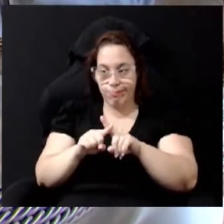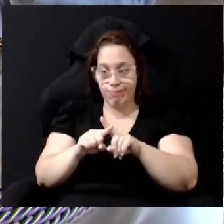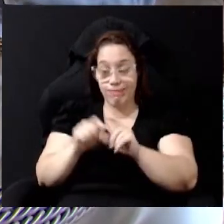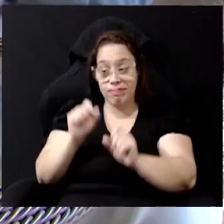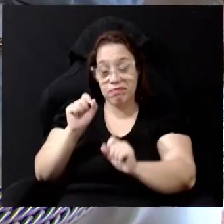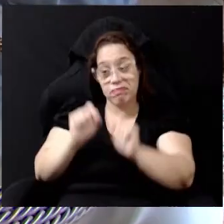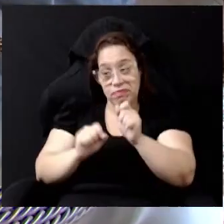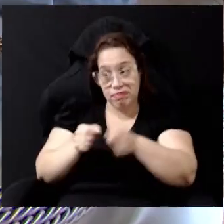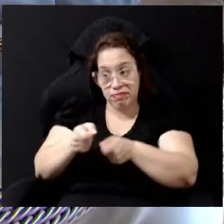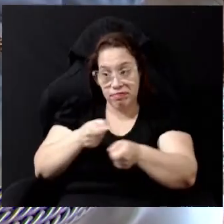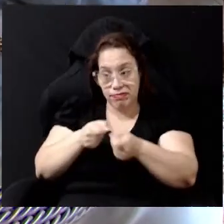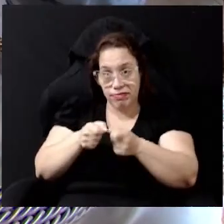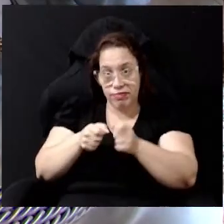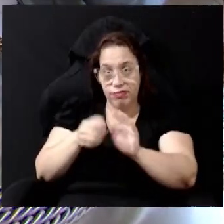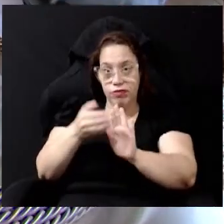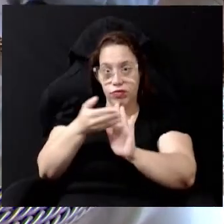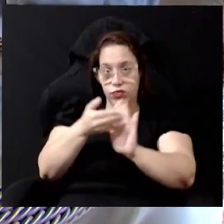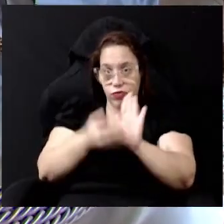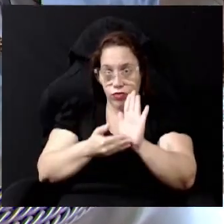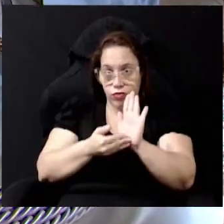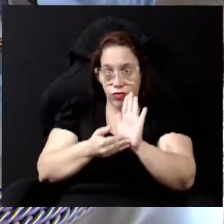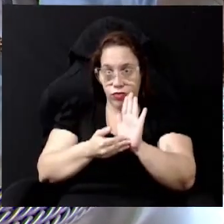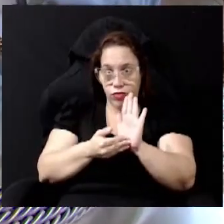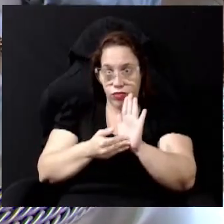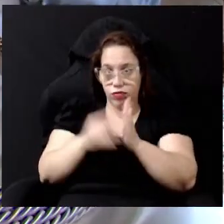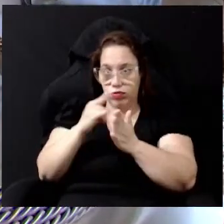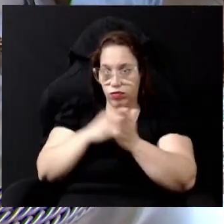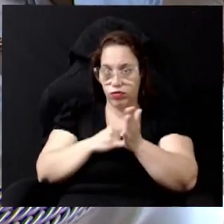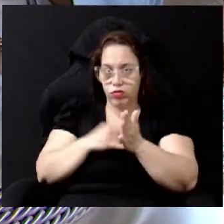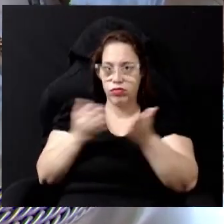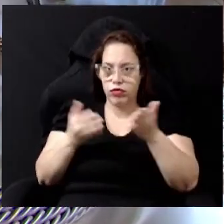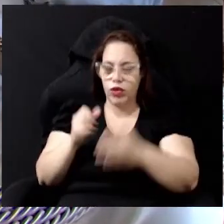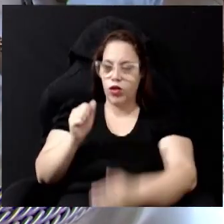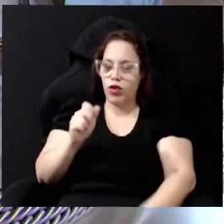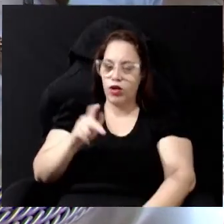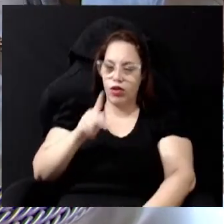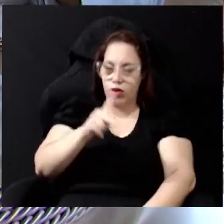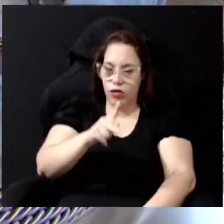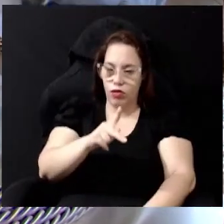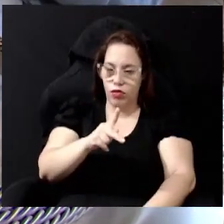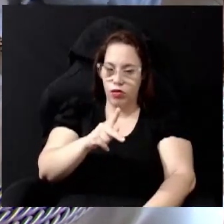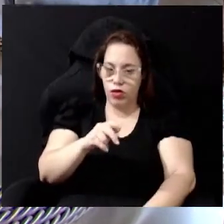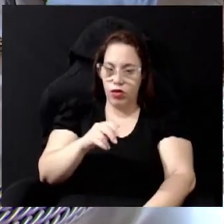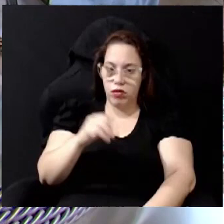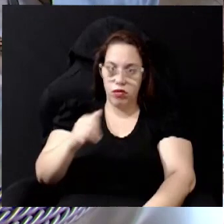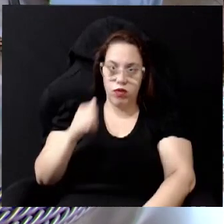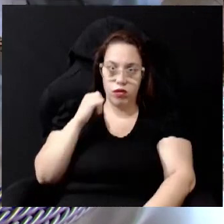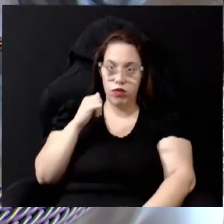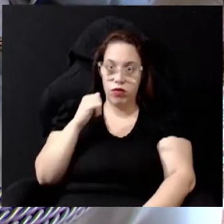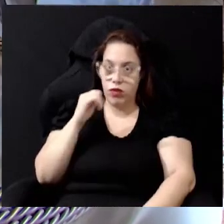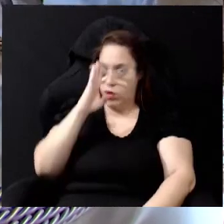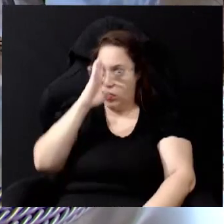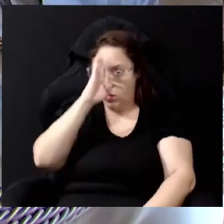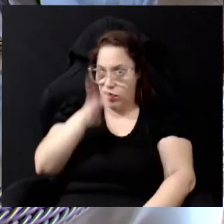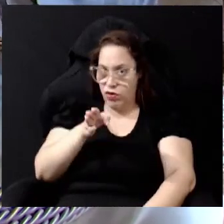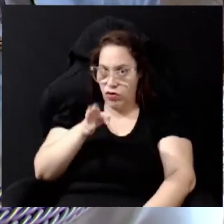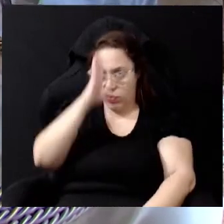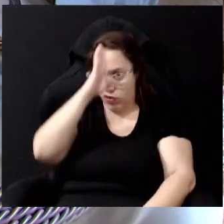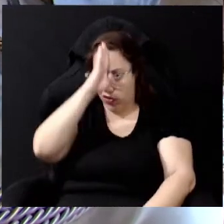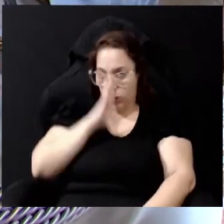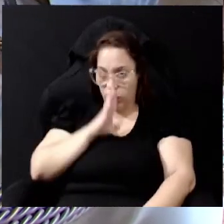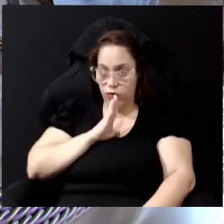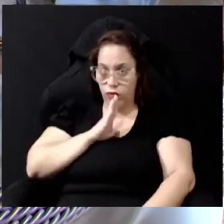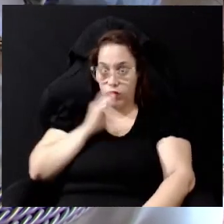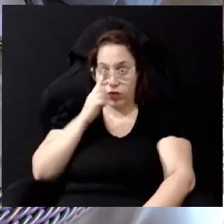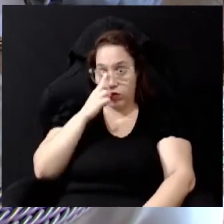planilha financeira, ou hoje em dia tem os aplicativos para celular que são gratuitos, as pessoas podem baixar lá e por meio disso fazer